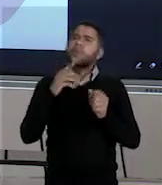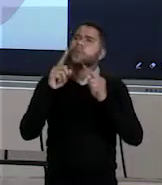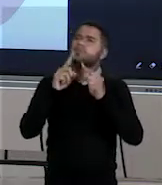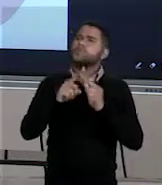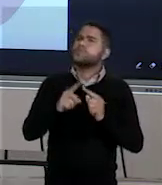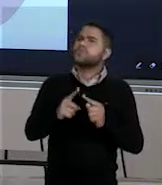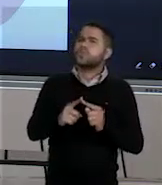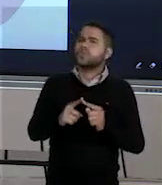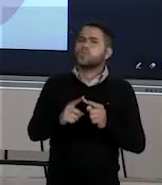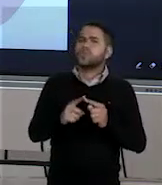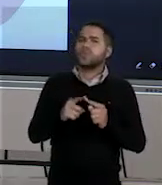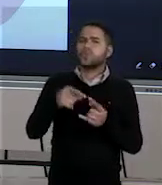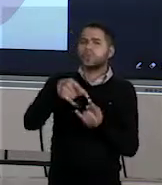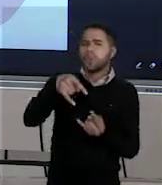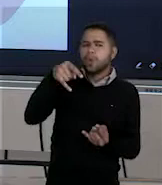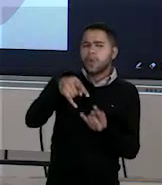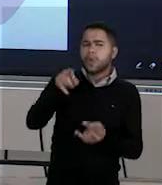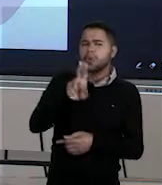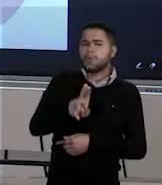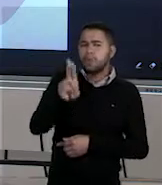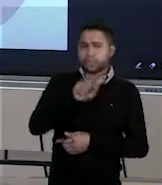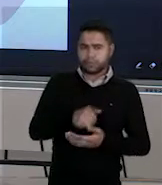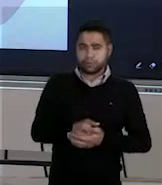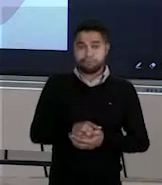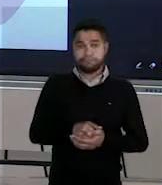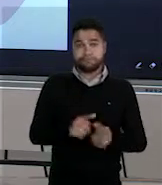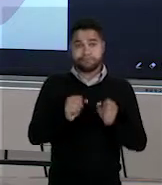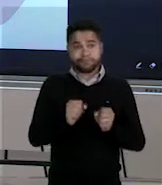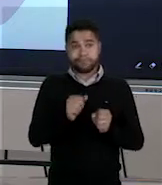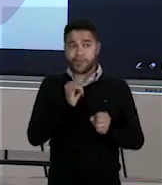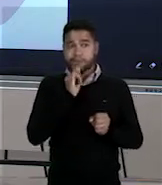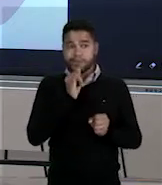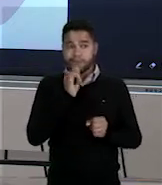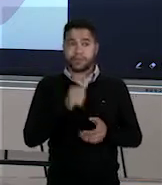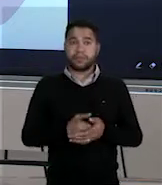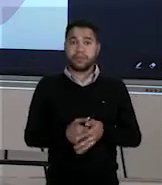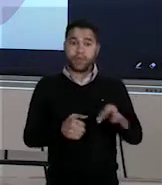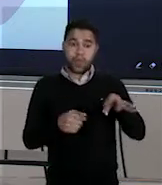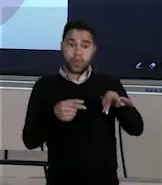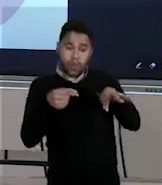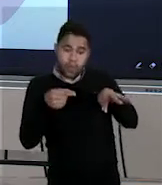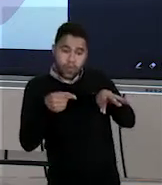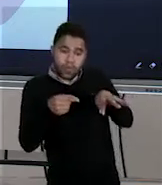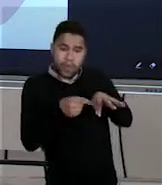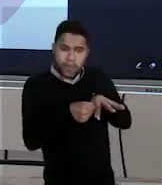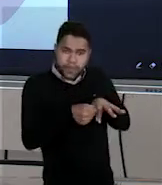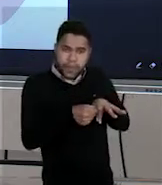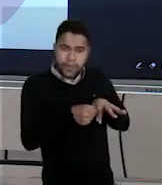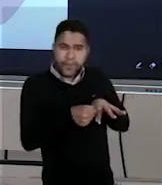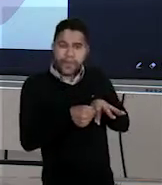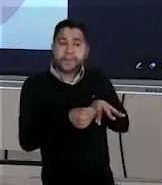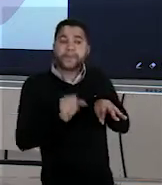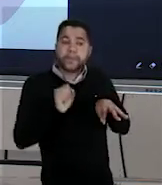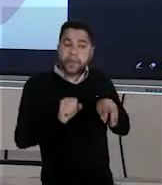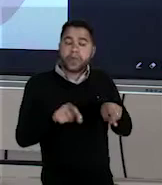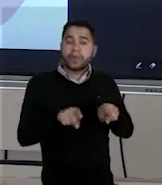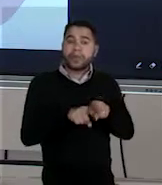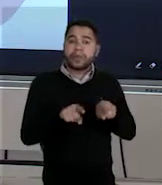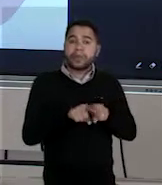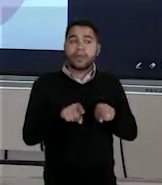de absorvente que ela irá usar. Você pode utilizar um absorvente interno, você pode